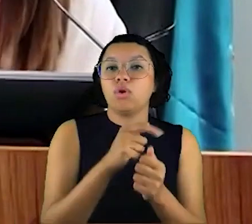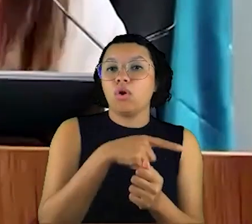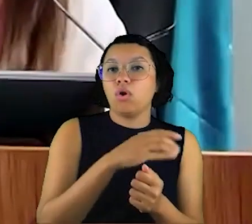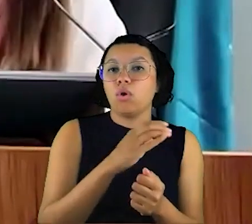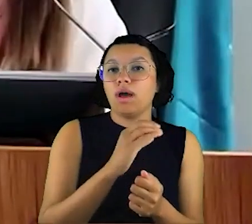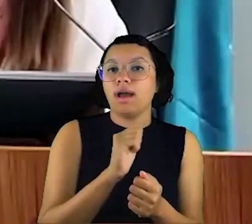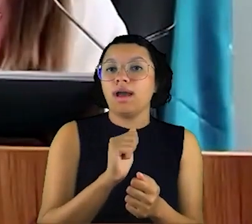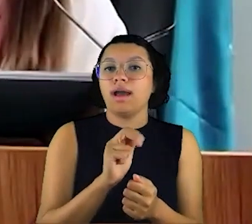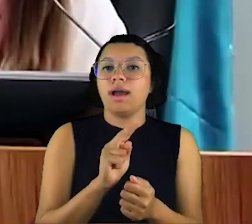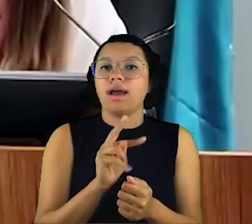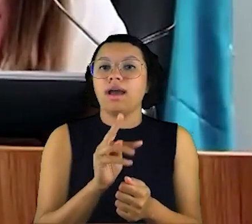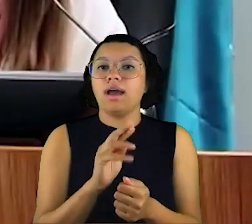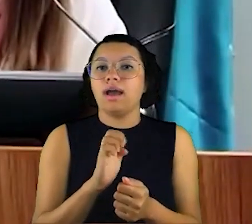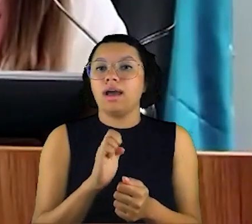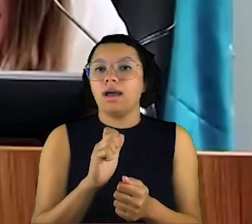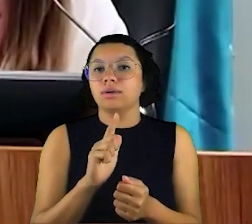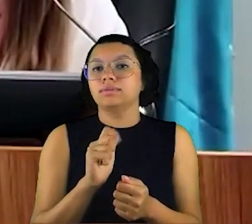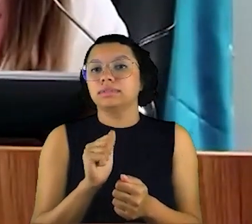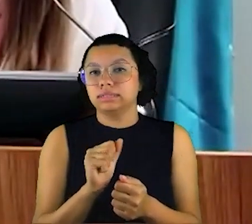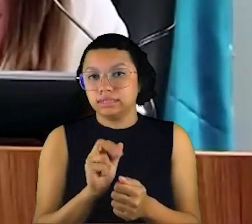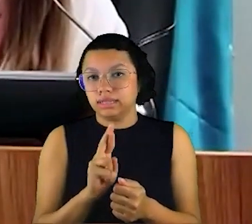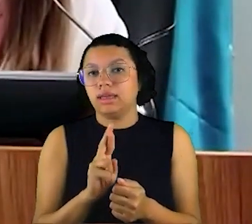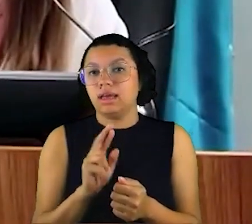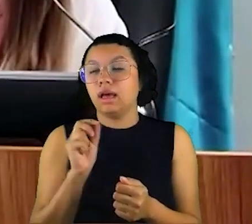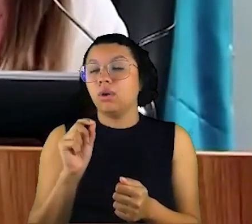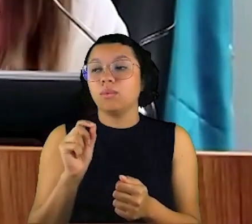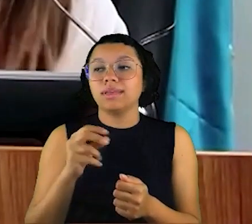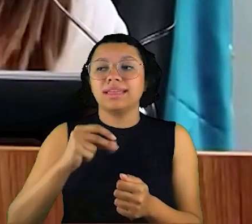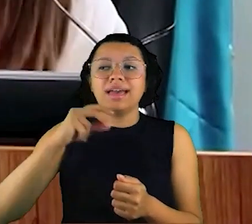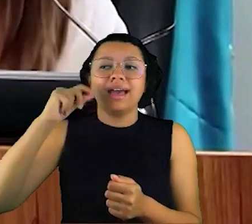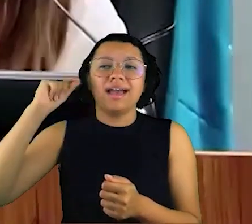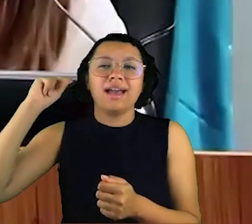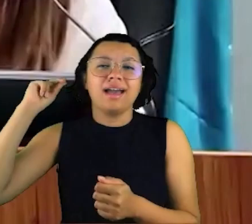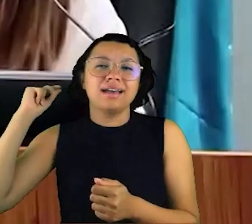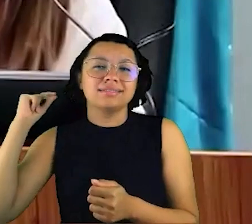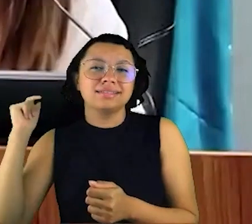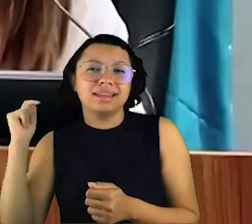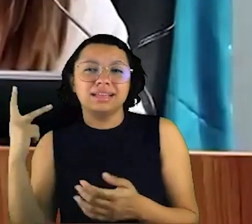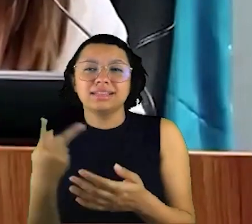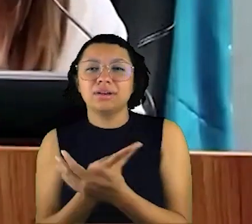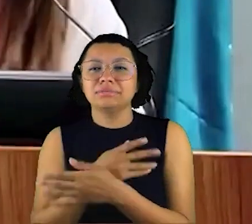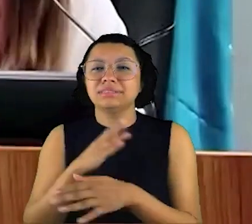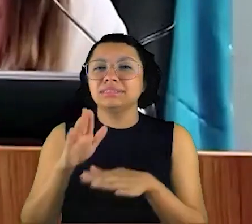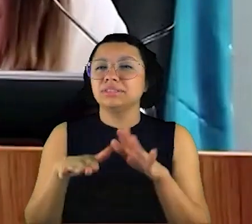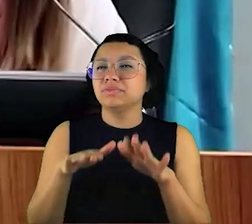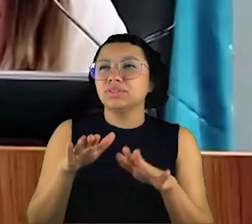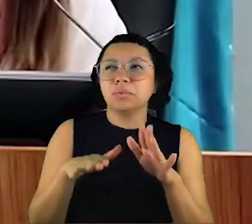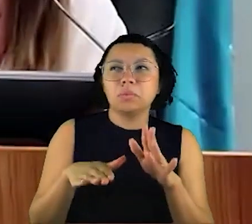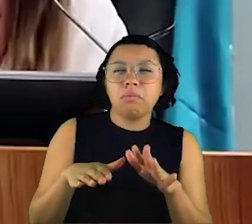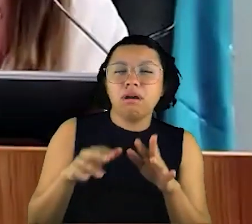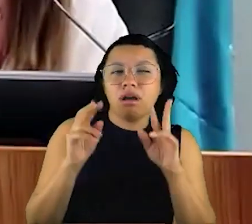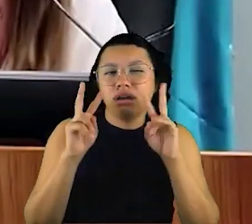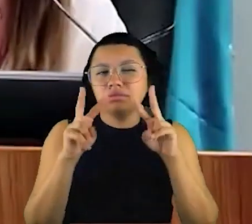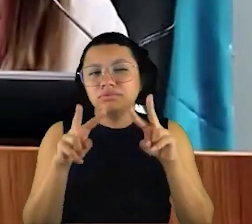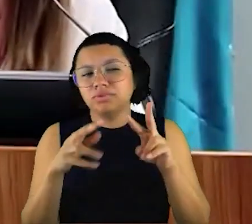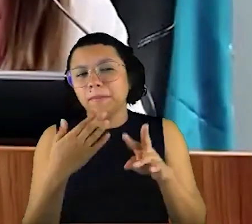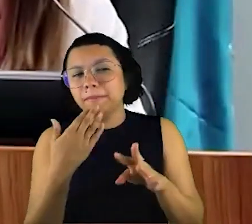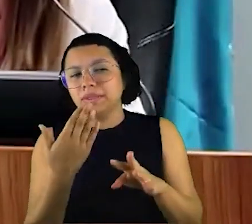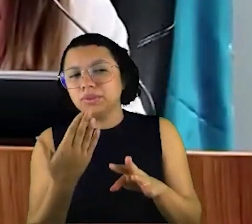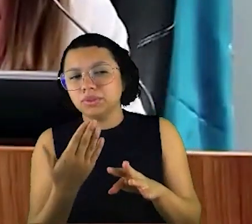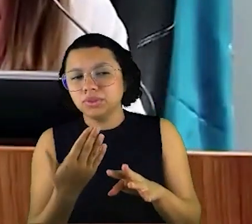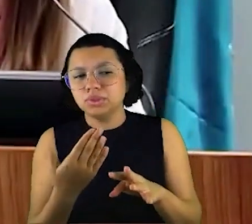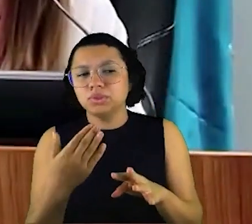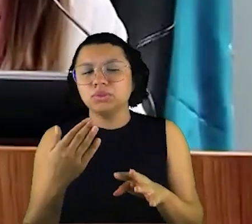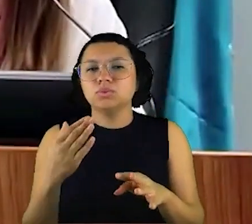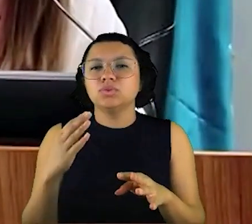da cautelaridade. Então, vejam, aquilo que no passado era muito episódico, vez ou outra a gente via lá um